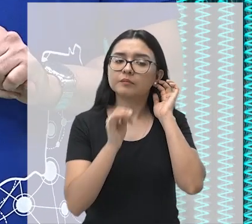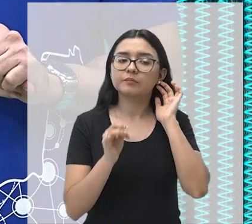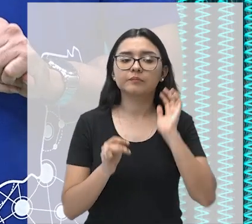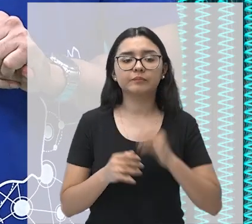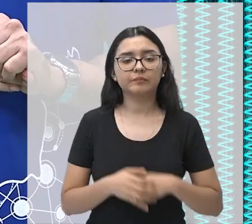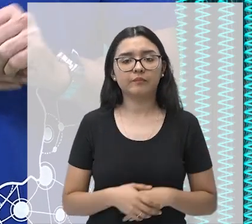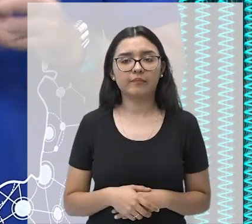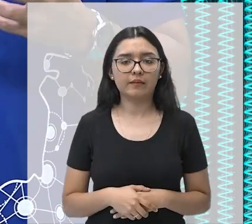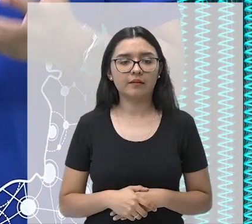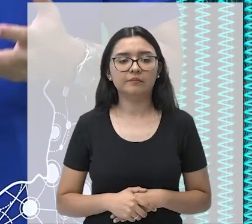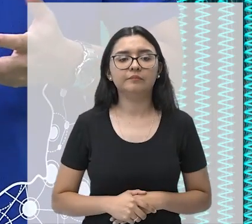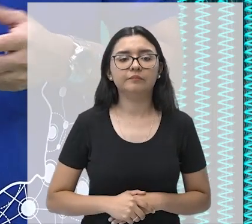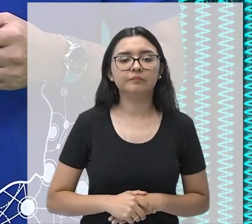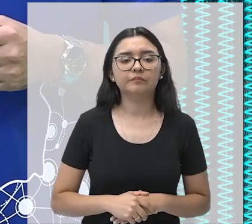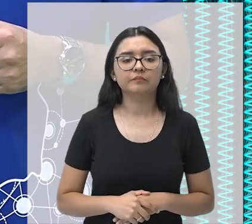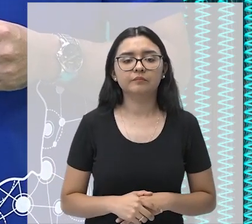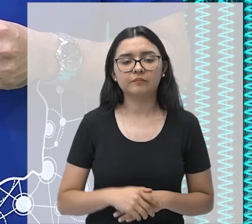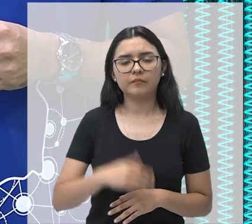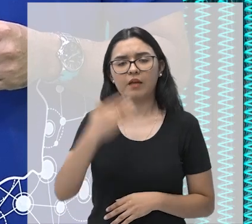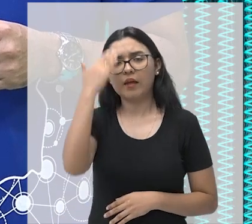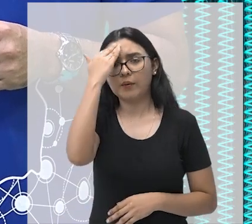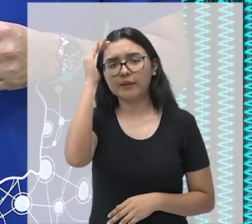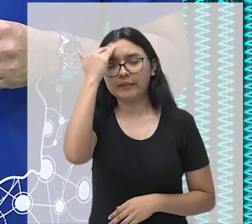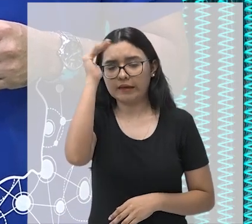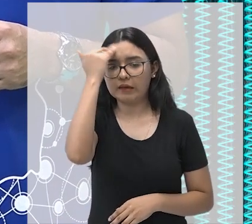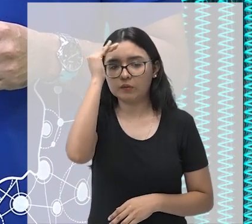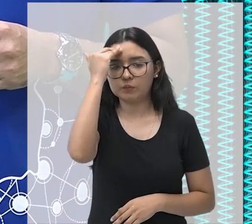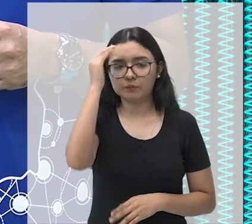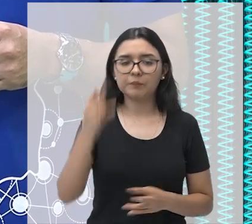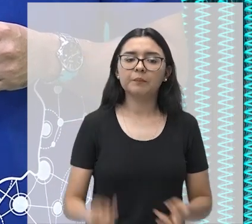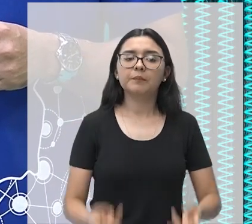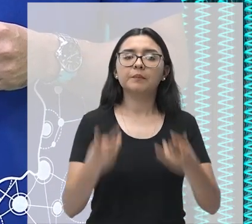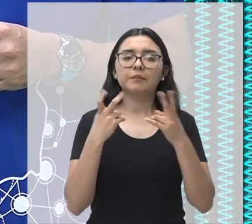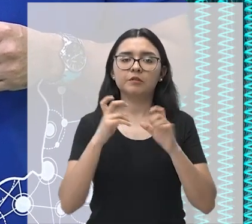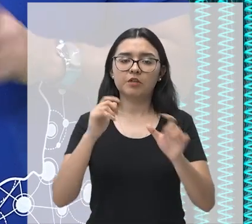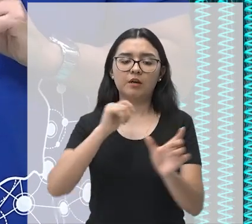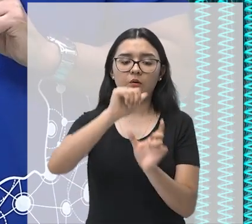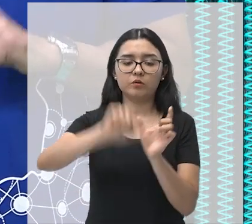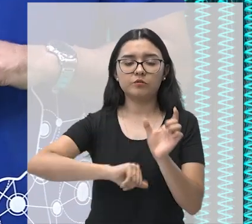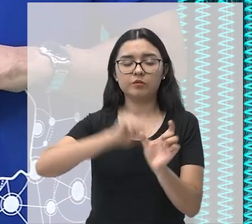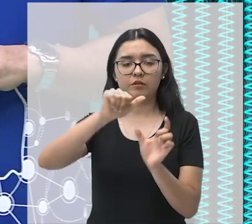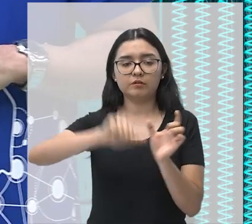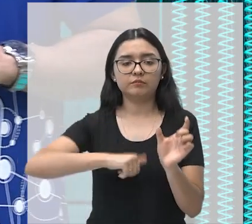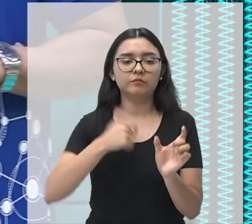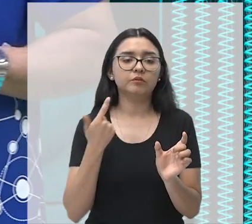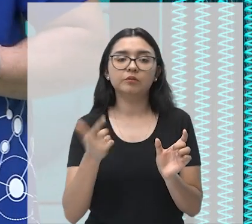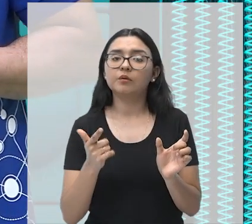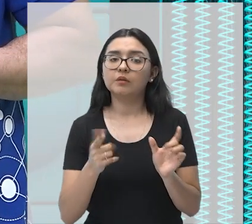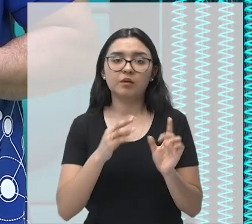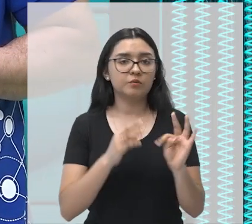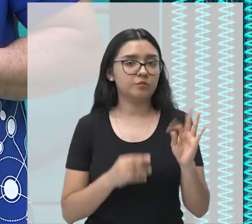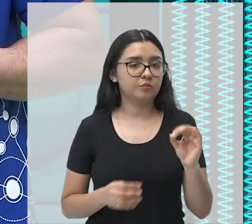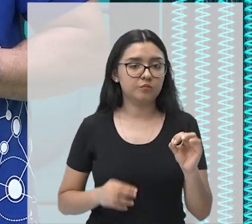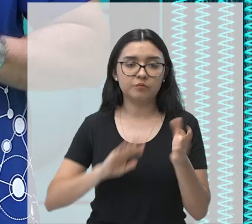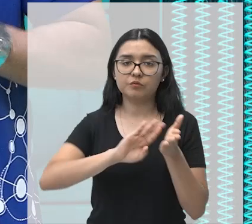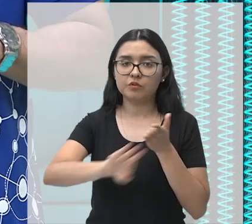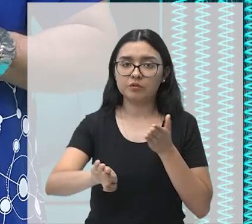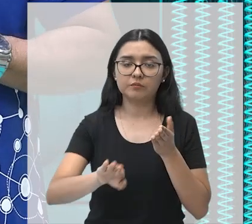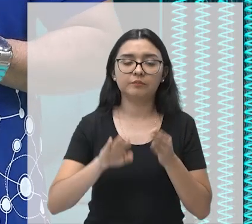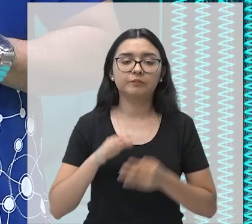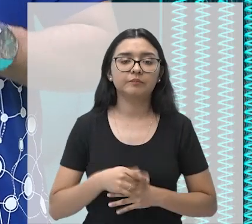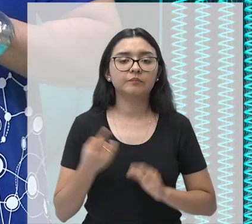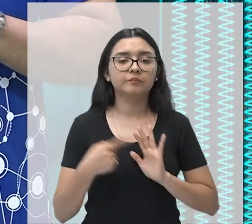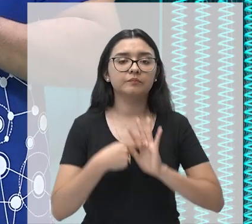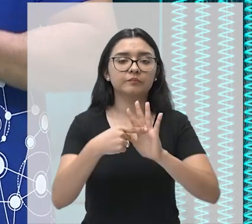I understand, eu entendo, né? Olha só, aqui eu já conjuguei, repare que eu já não tenho mais o to aqui na frente. Isso é